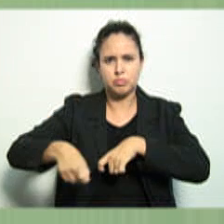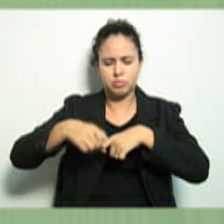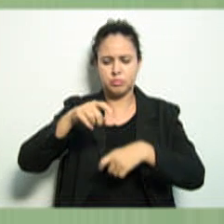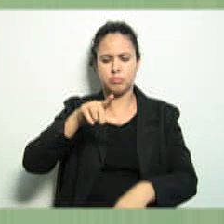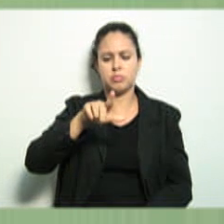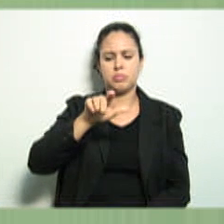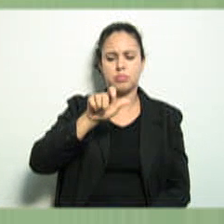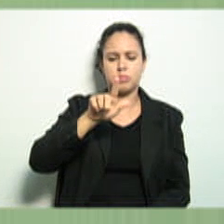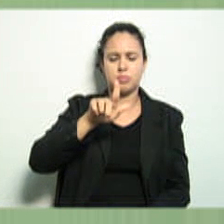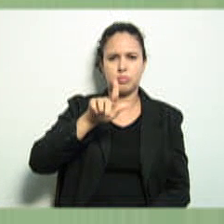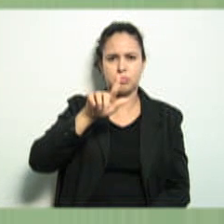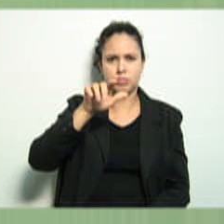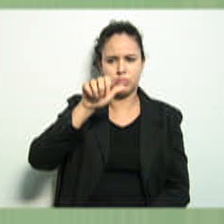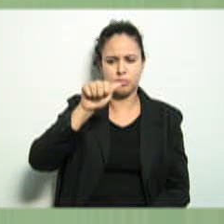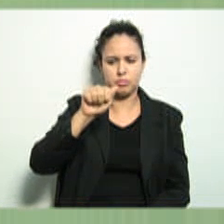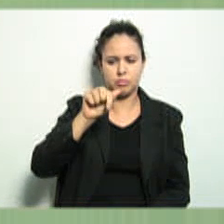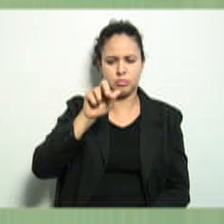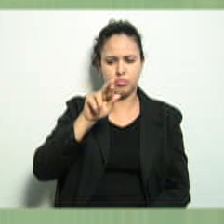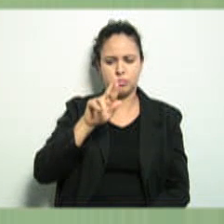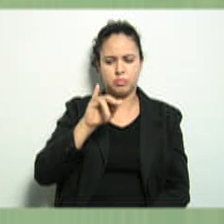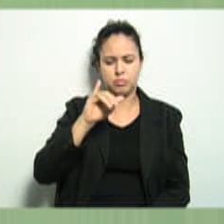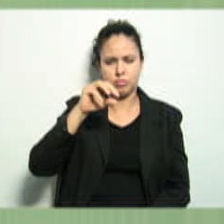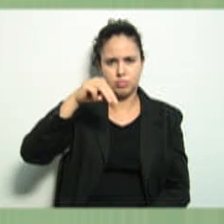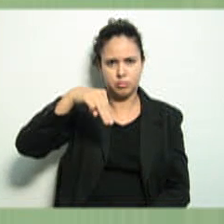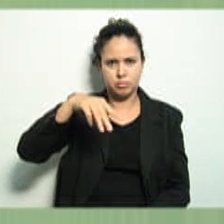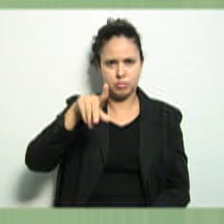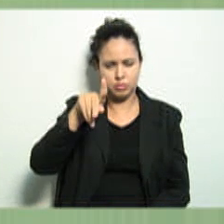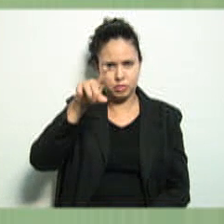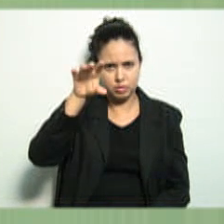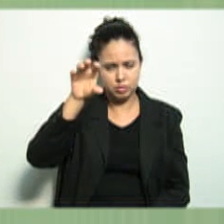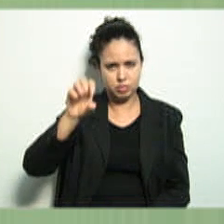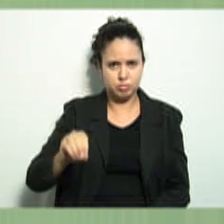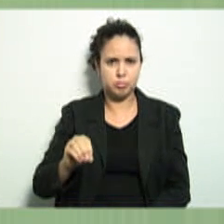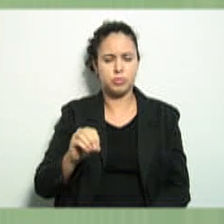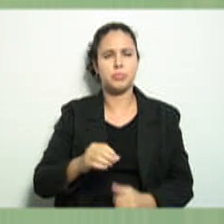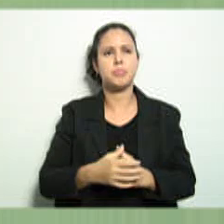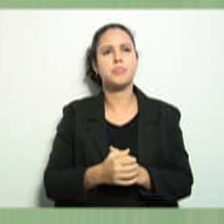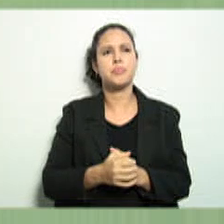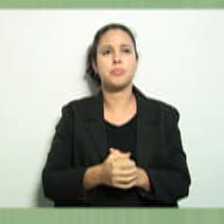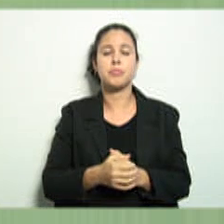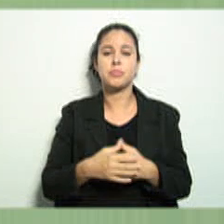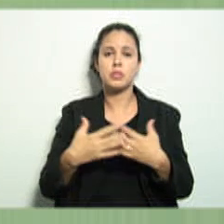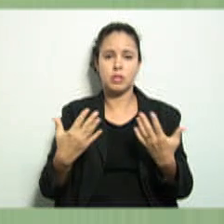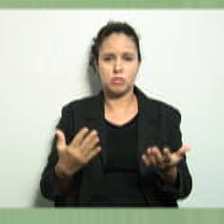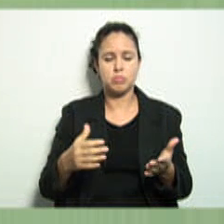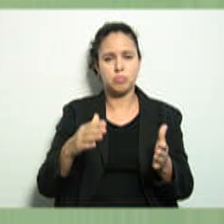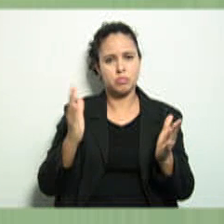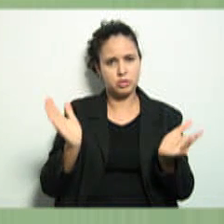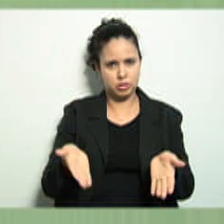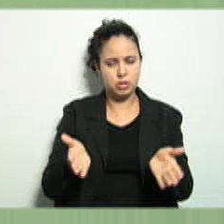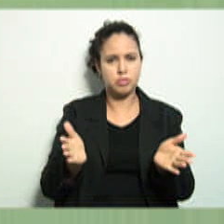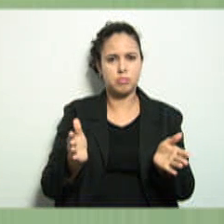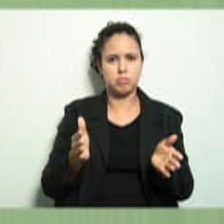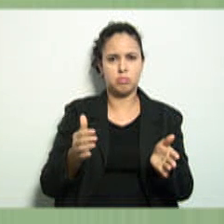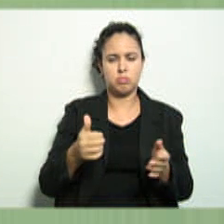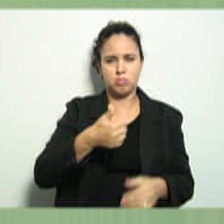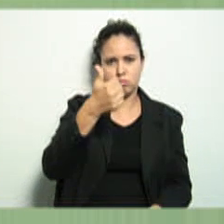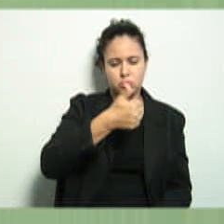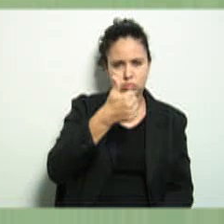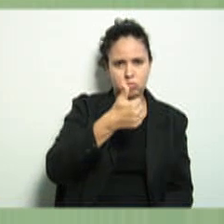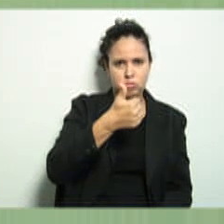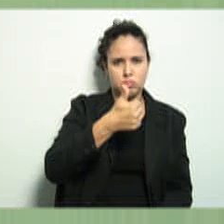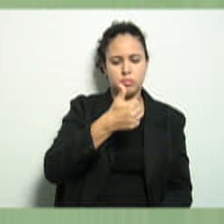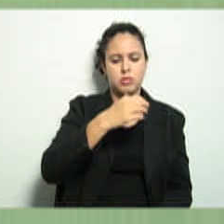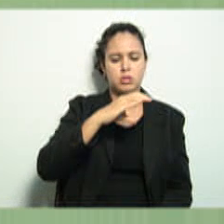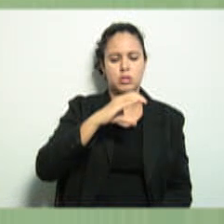de 1952 a 1971. Então percebam que passamos por 2 ciclos da borracha e agora entraremos